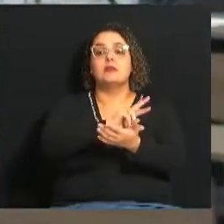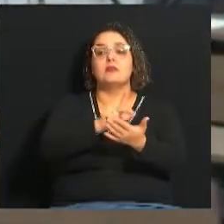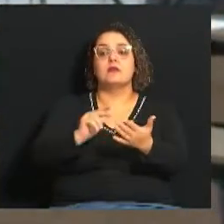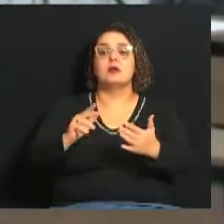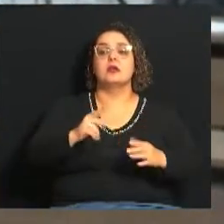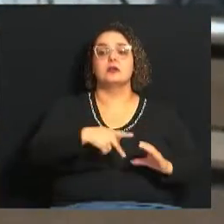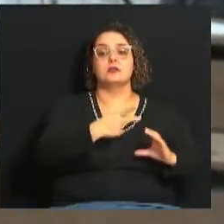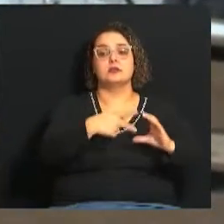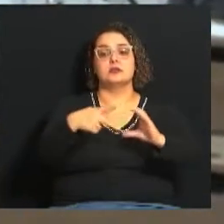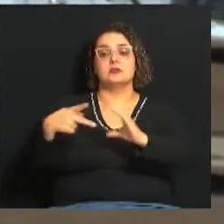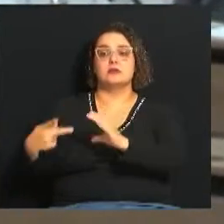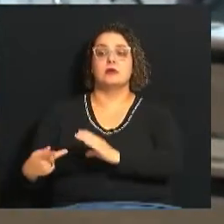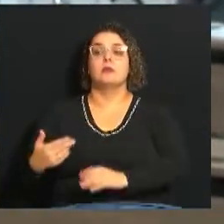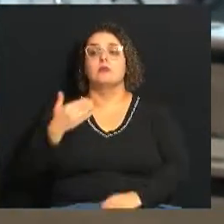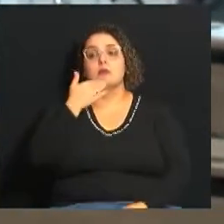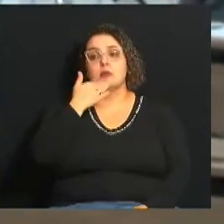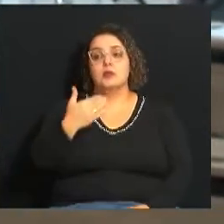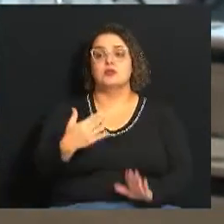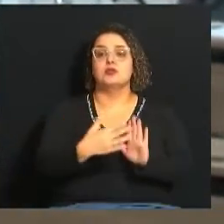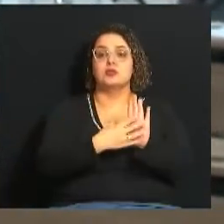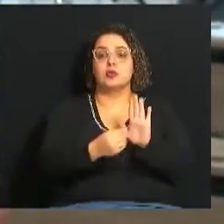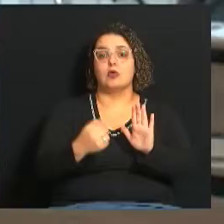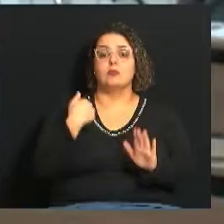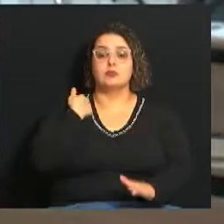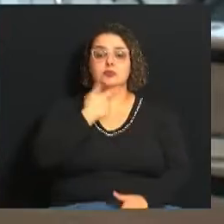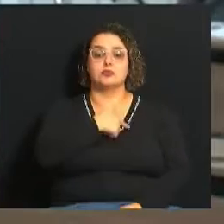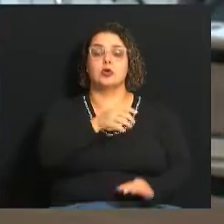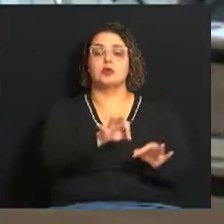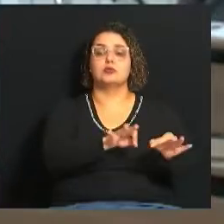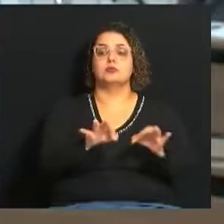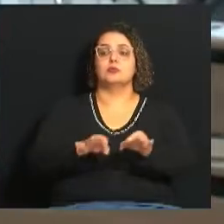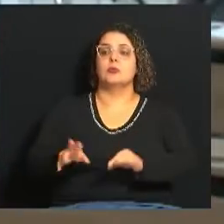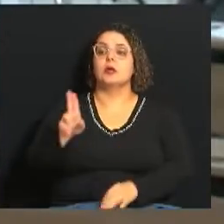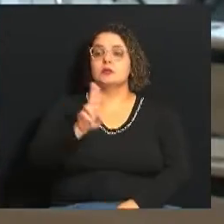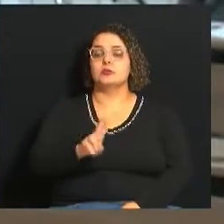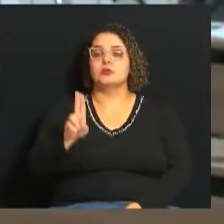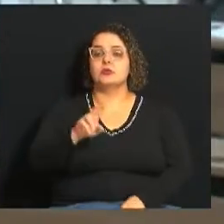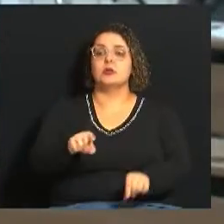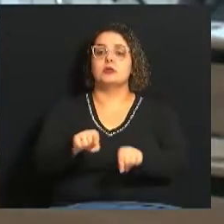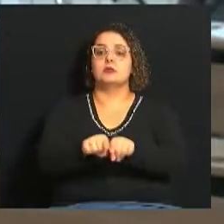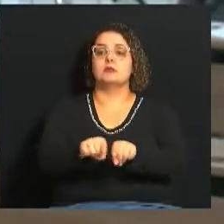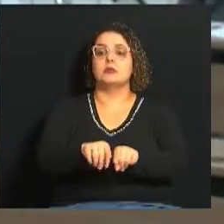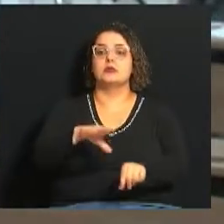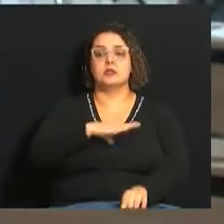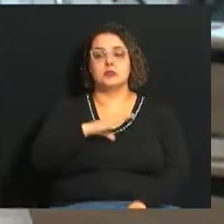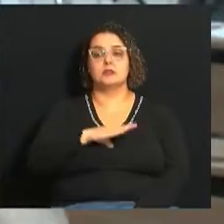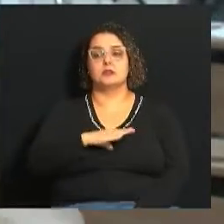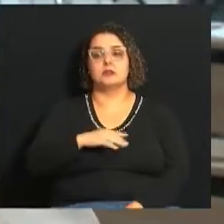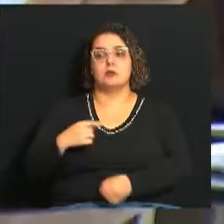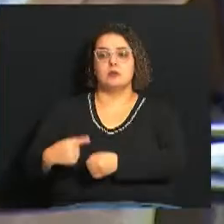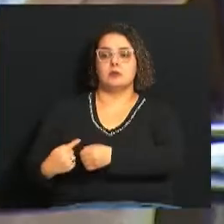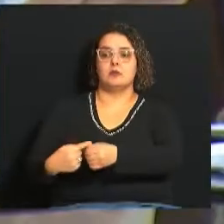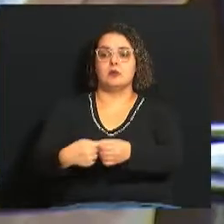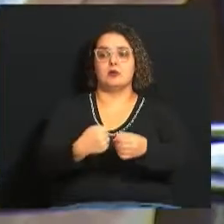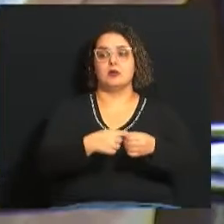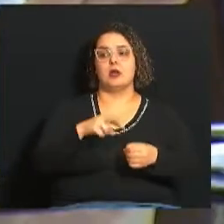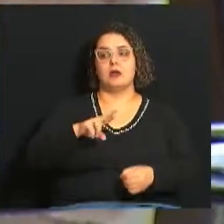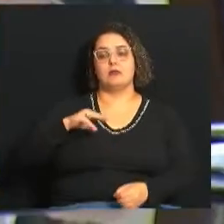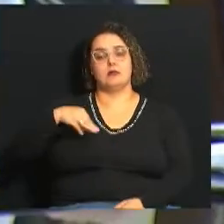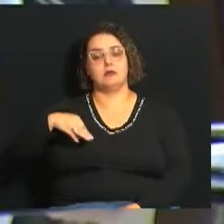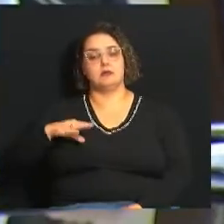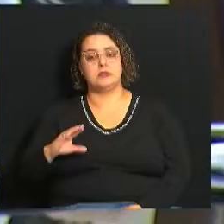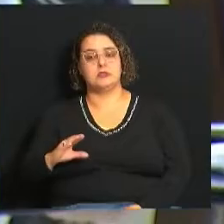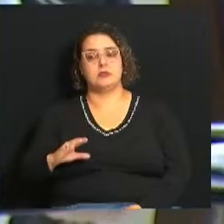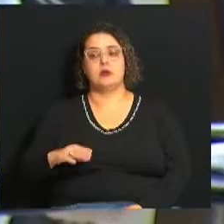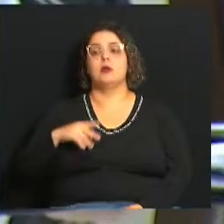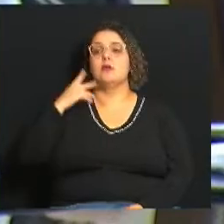municipais solicitando cópia do nosso projeto para serem aplicados nas cidades, principalmente da região metropolitana. O parlamentar